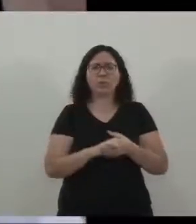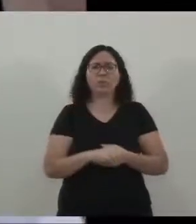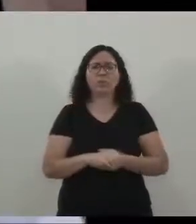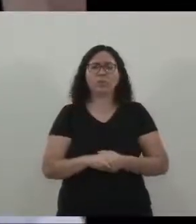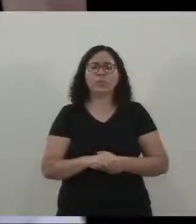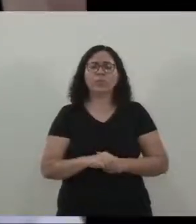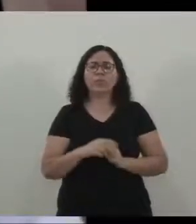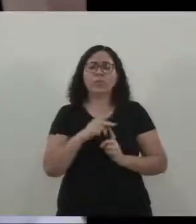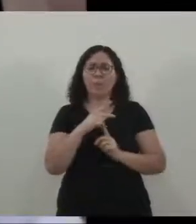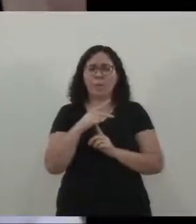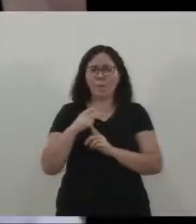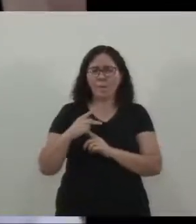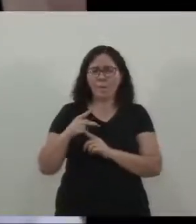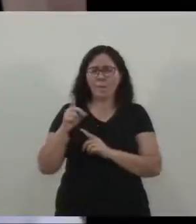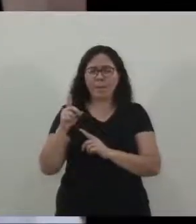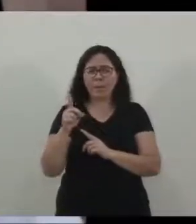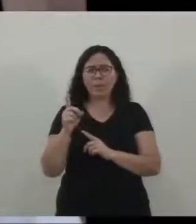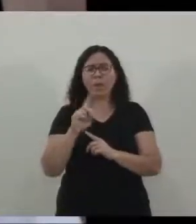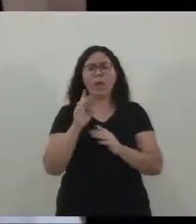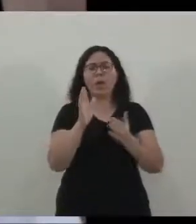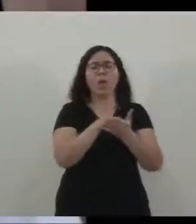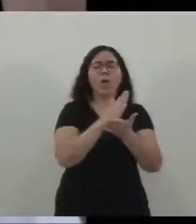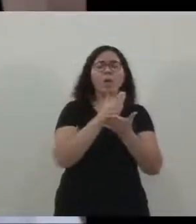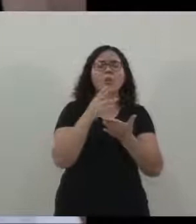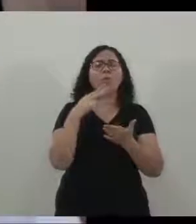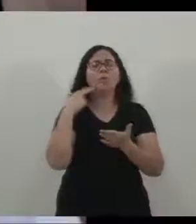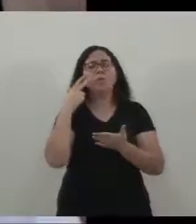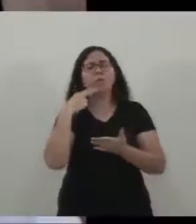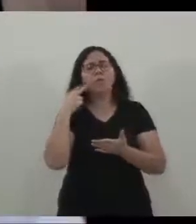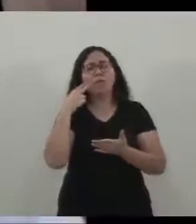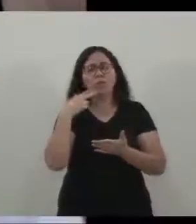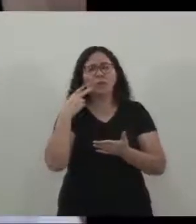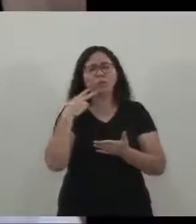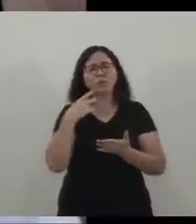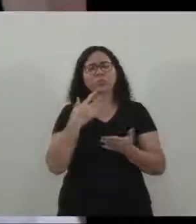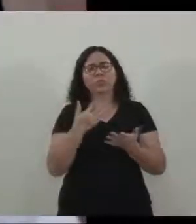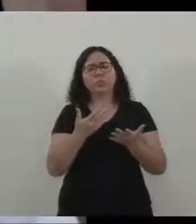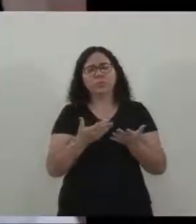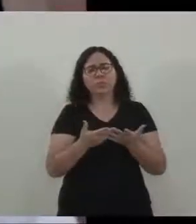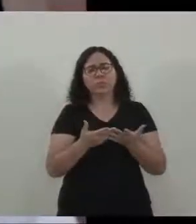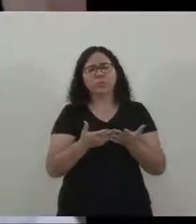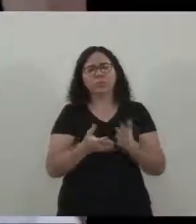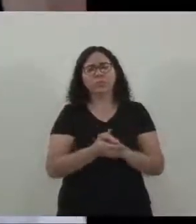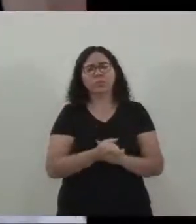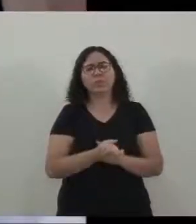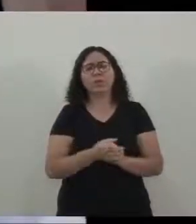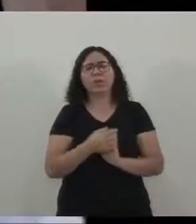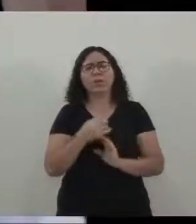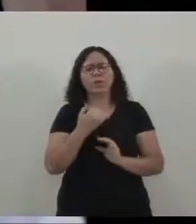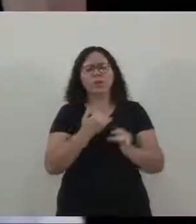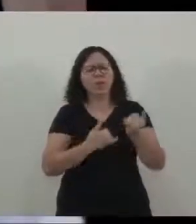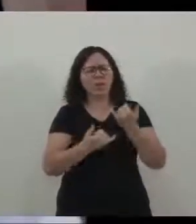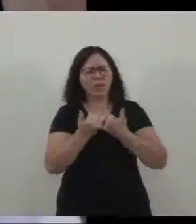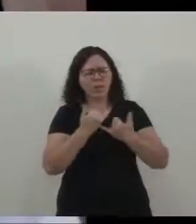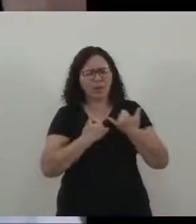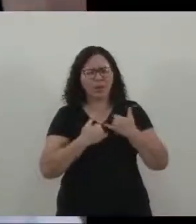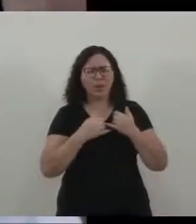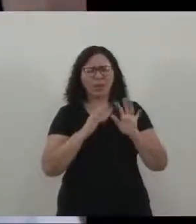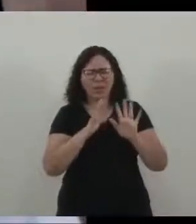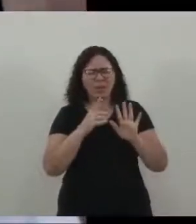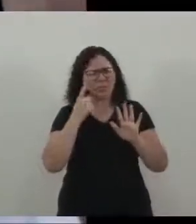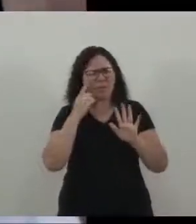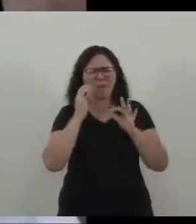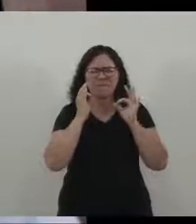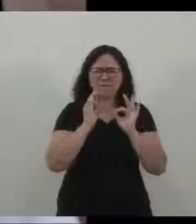para o presidente, mas para alguns vereadores que, infelizmente, eu tive uma notícia, eu queria ver se ela é